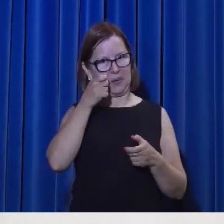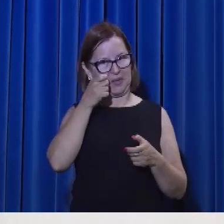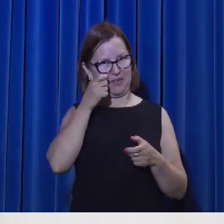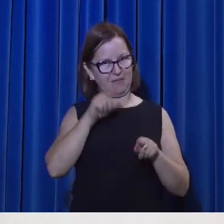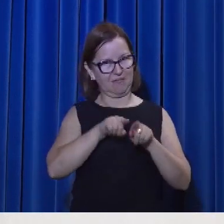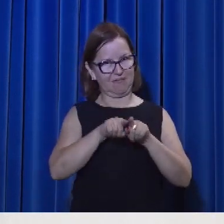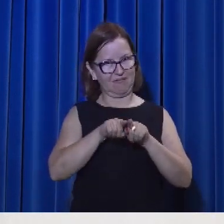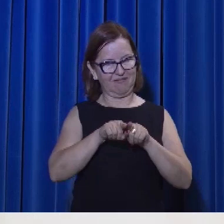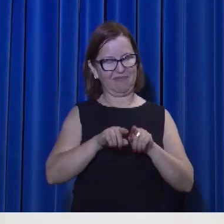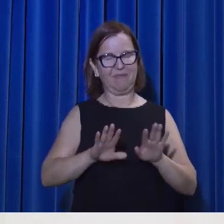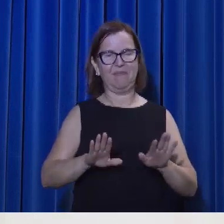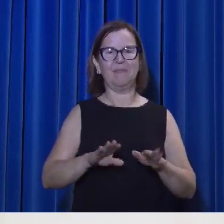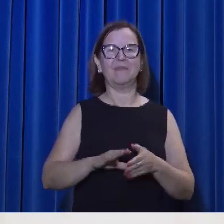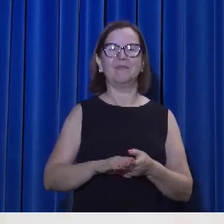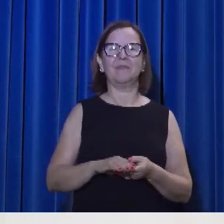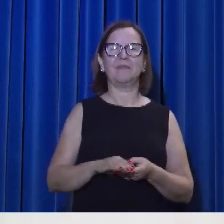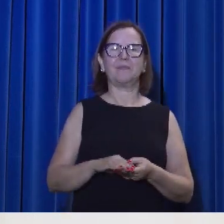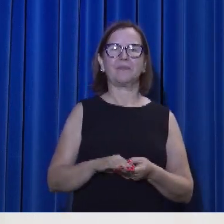irmãos.